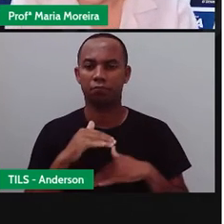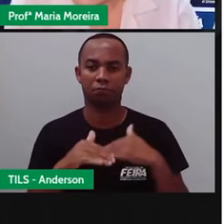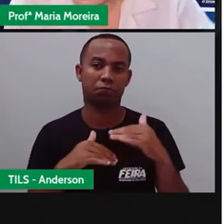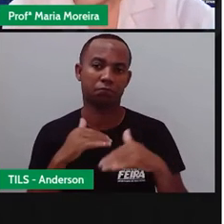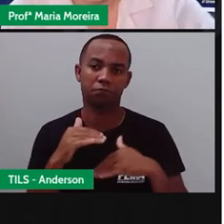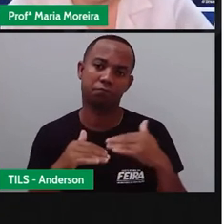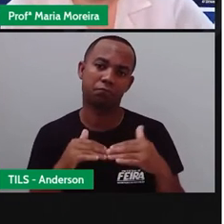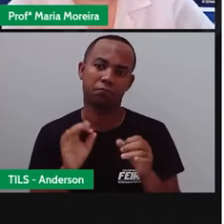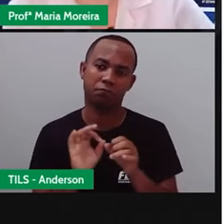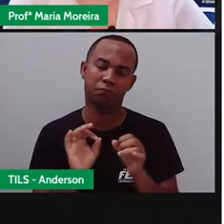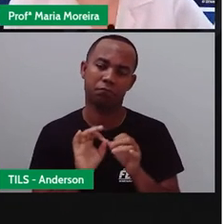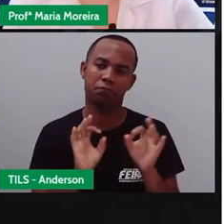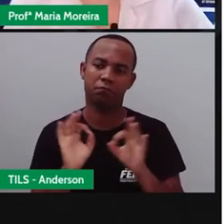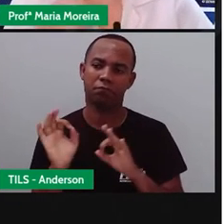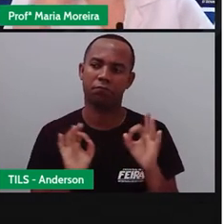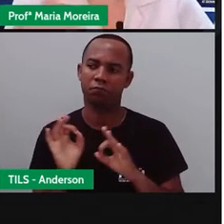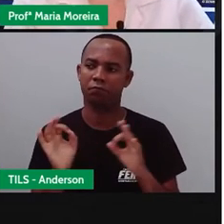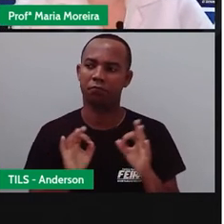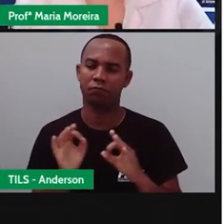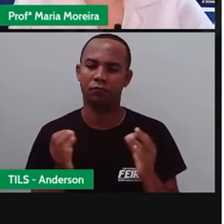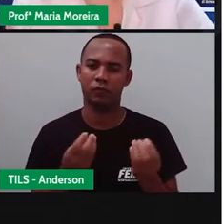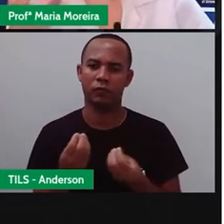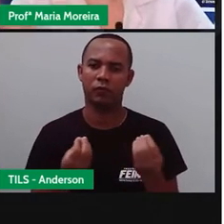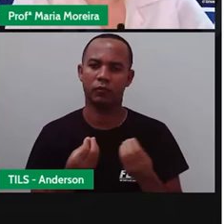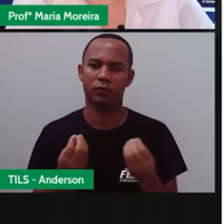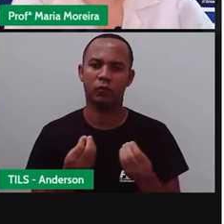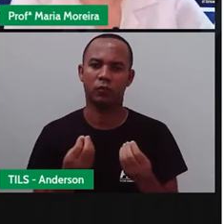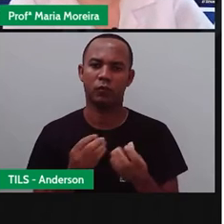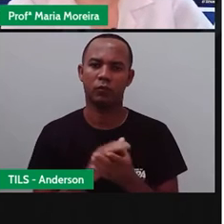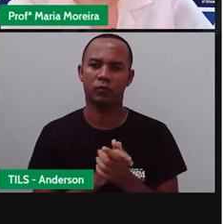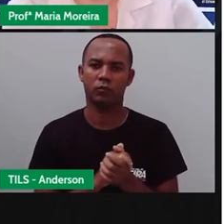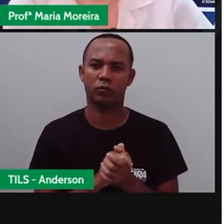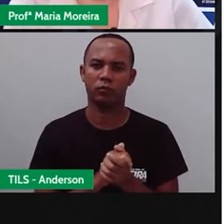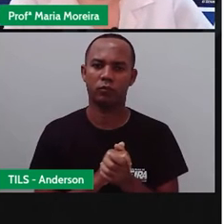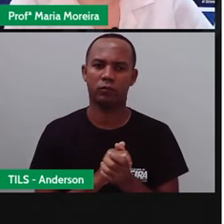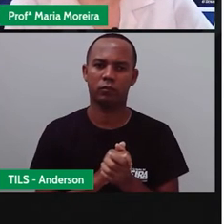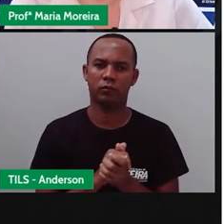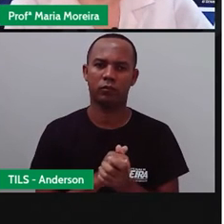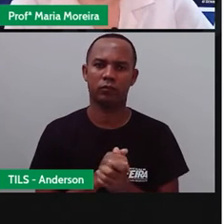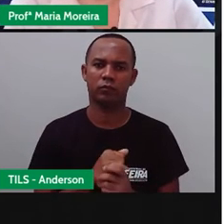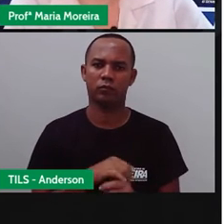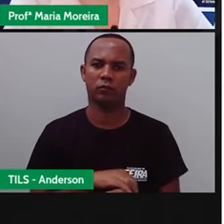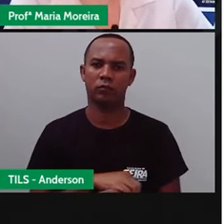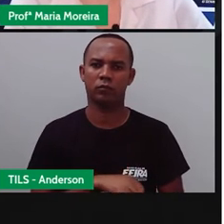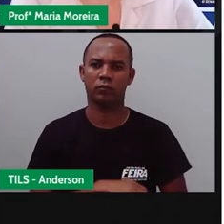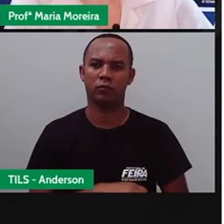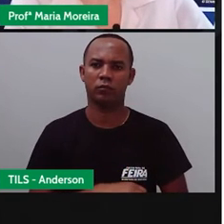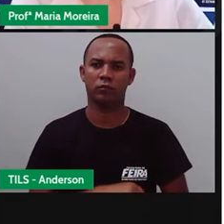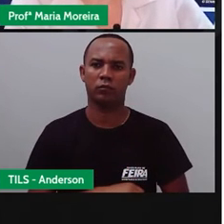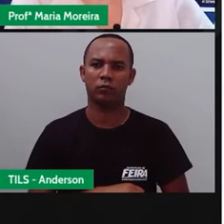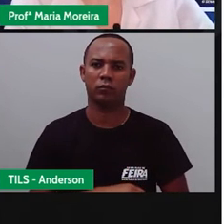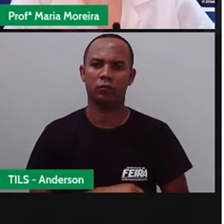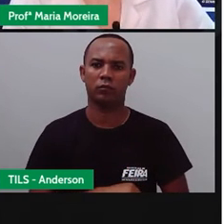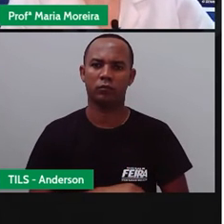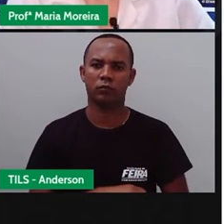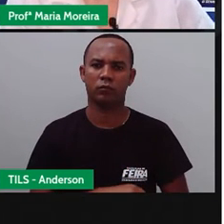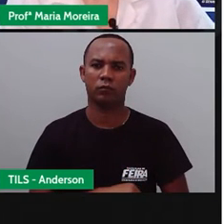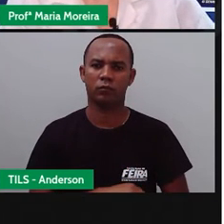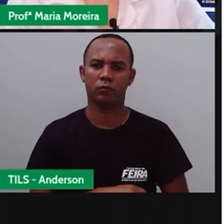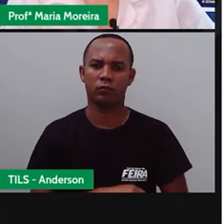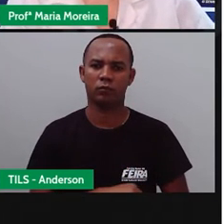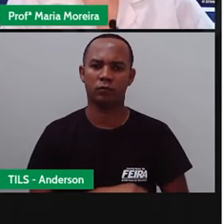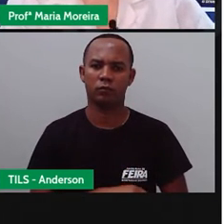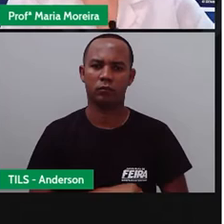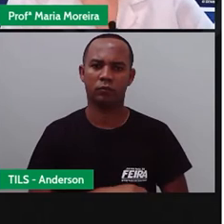vamos fazer isso aí para vocês verem na prática como é que funciona o aba tá eu